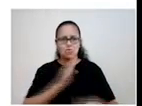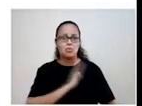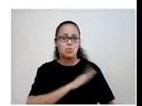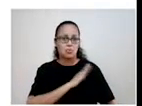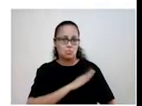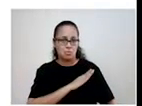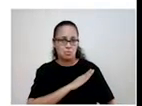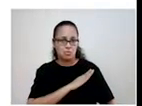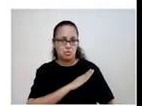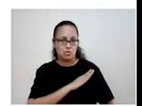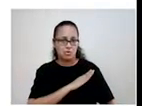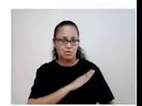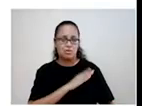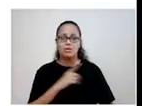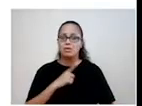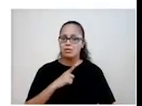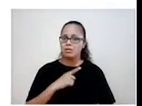cavidades.